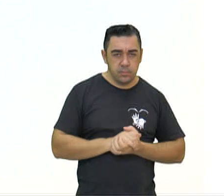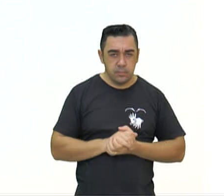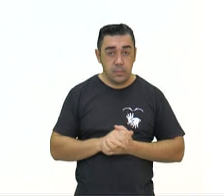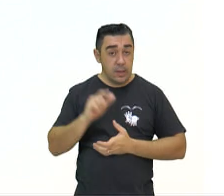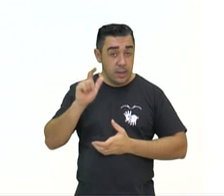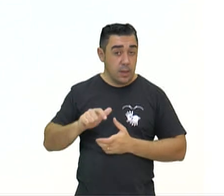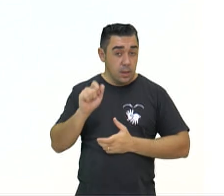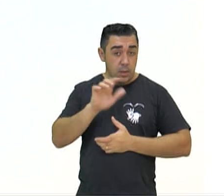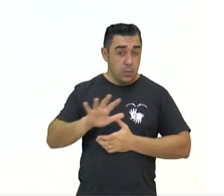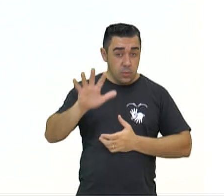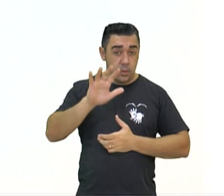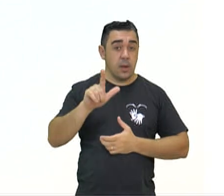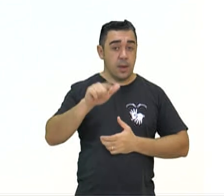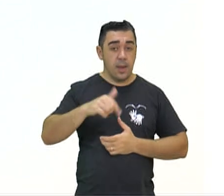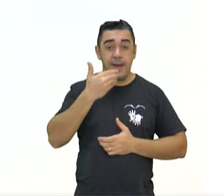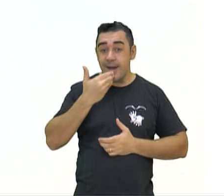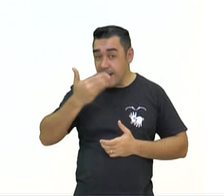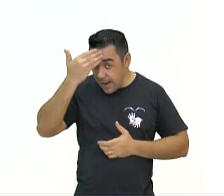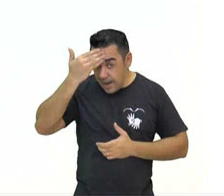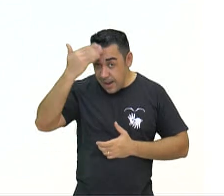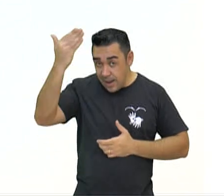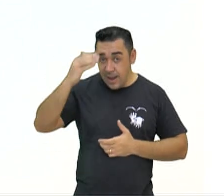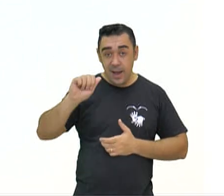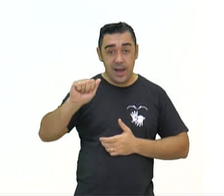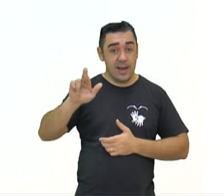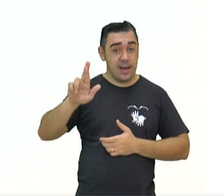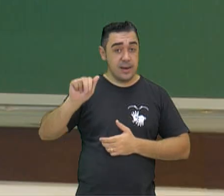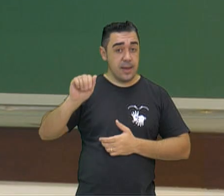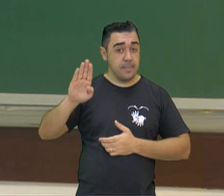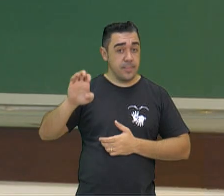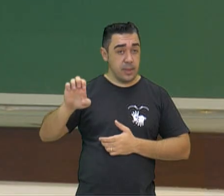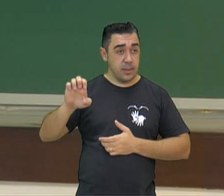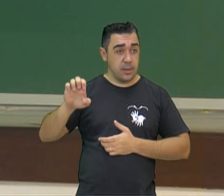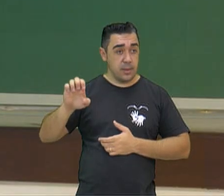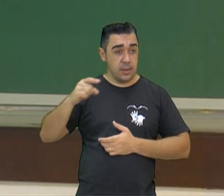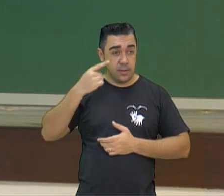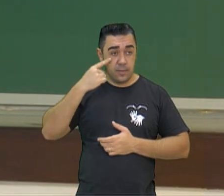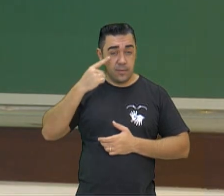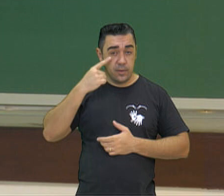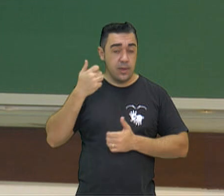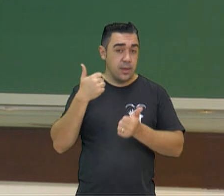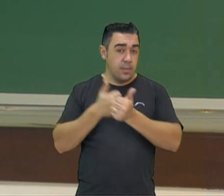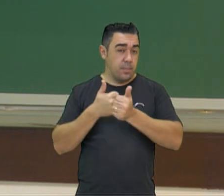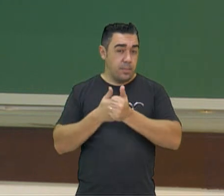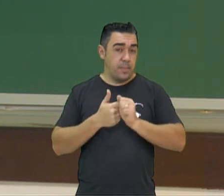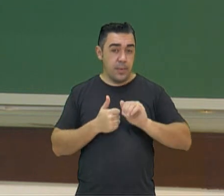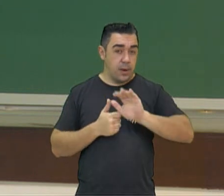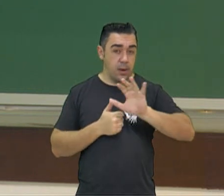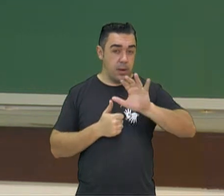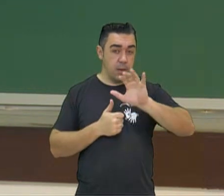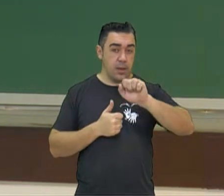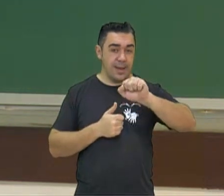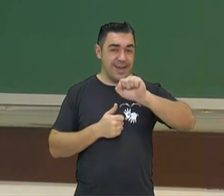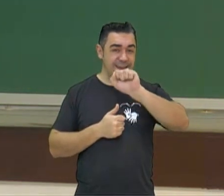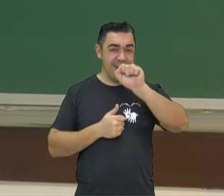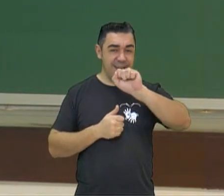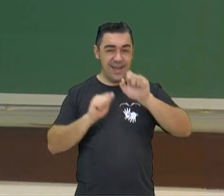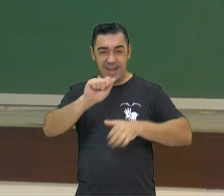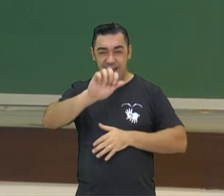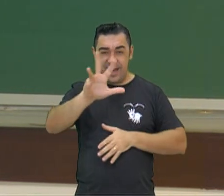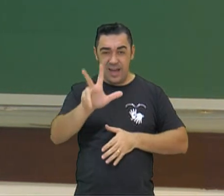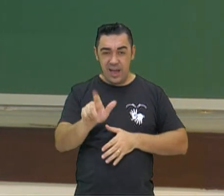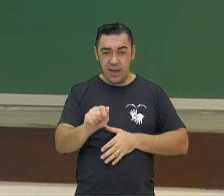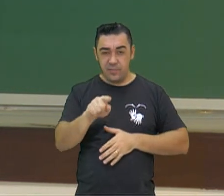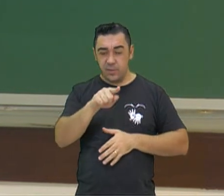Região dos árabes, que tem uma leitura diferente de mundo, porque aqui já está mais próximo da África, que